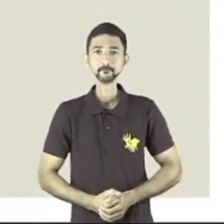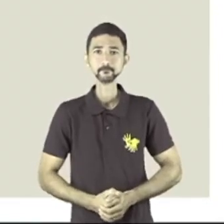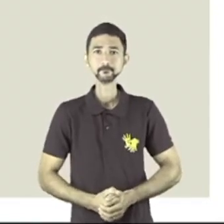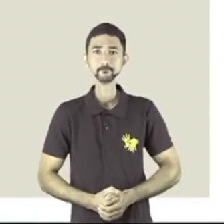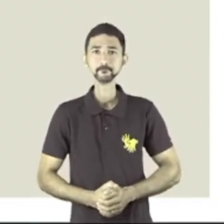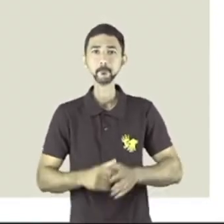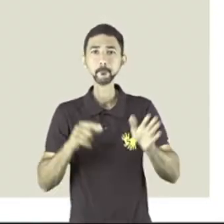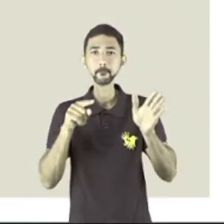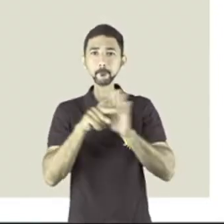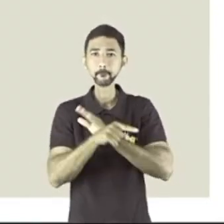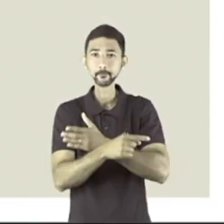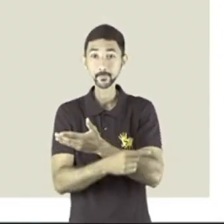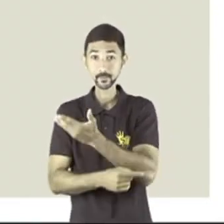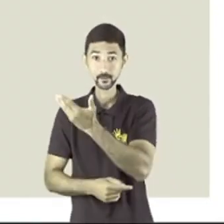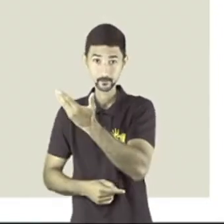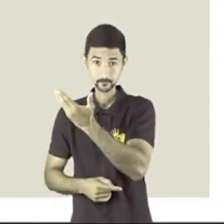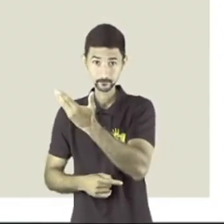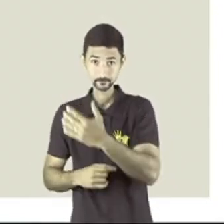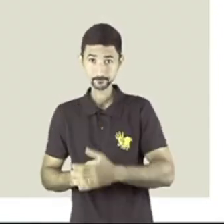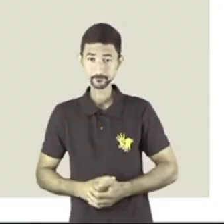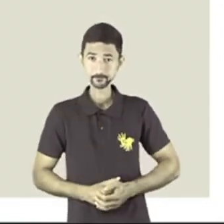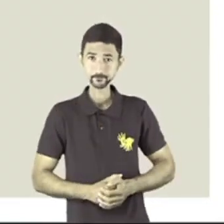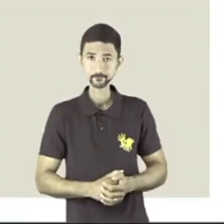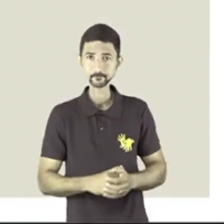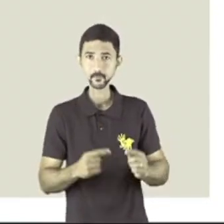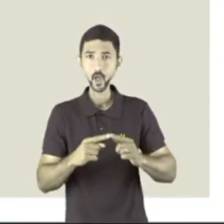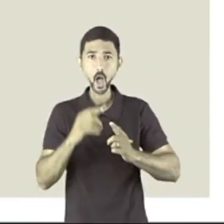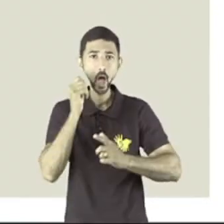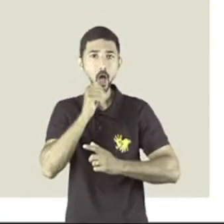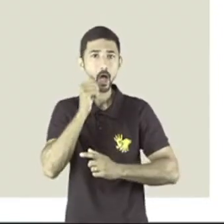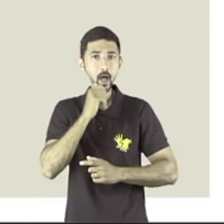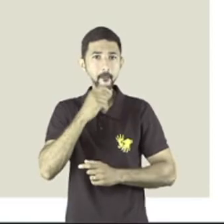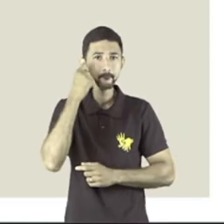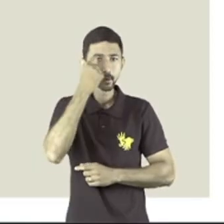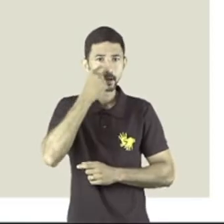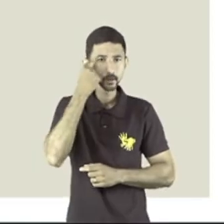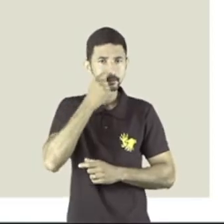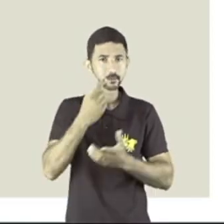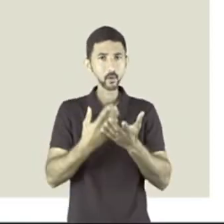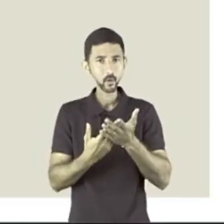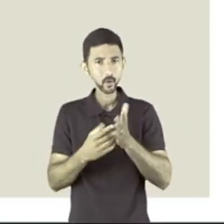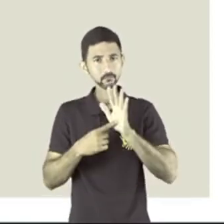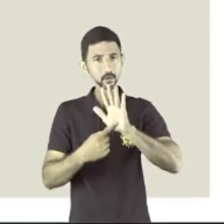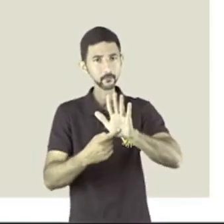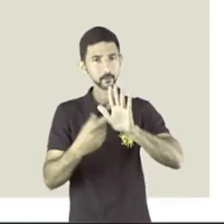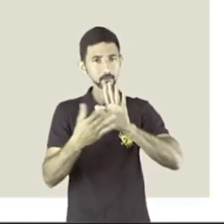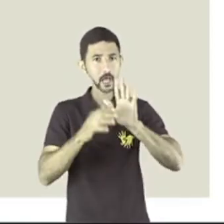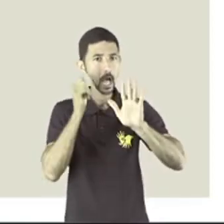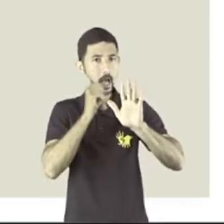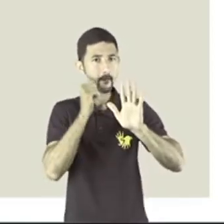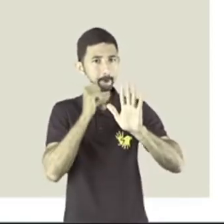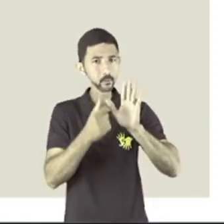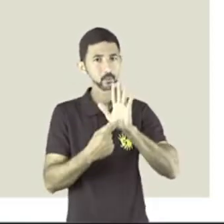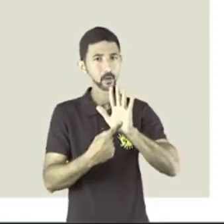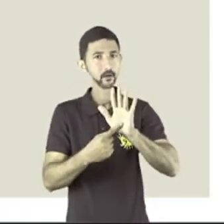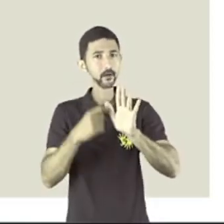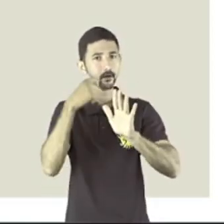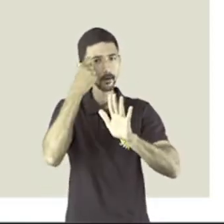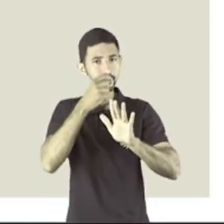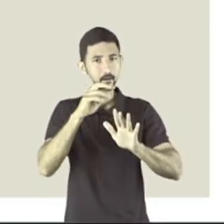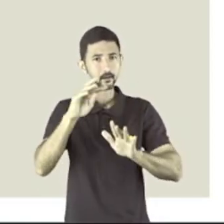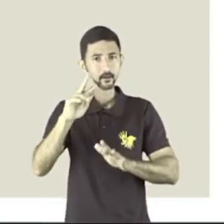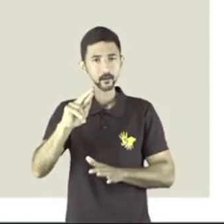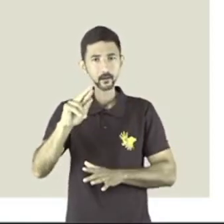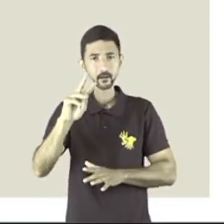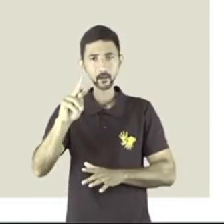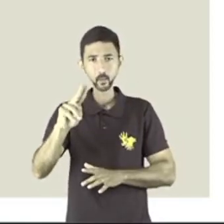pergunta. De acordo com a autora Ruth Rocha, que é essa autora que eu apresentei para vocês, né, que